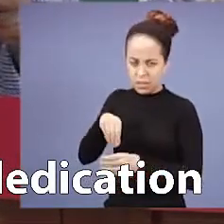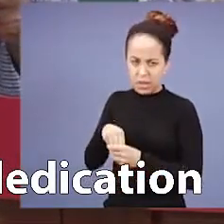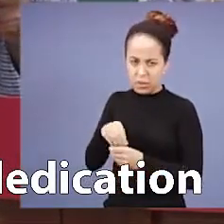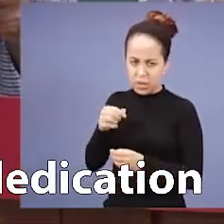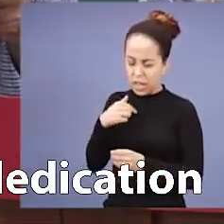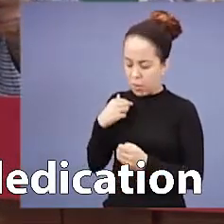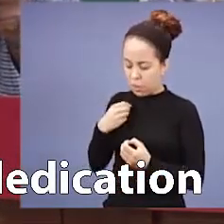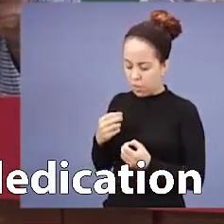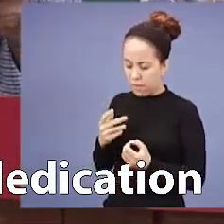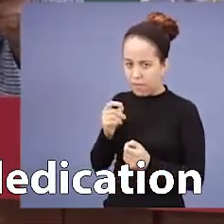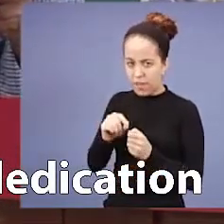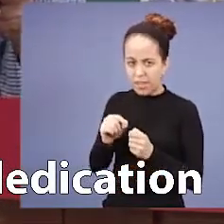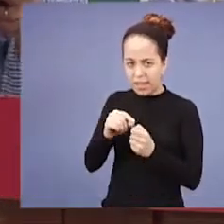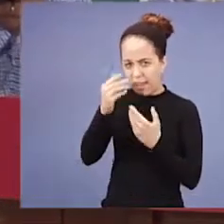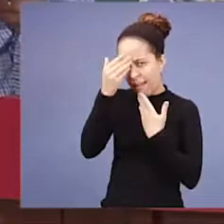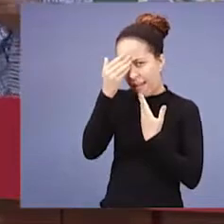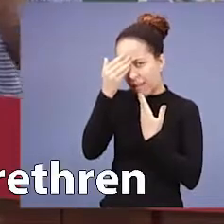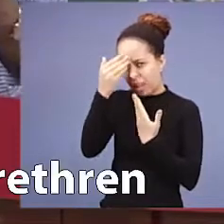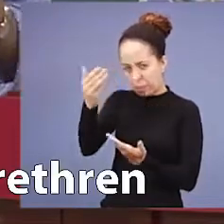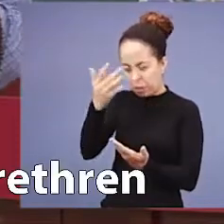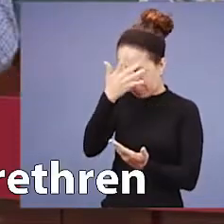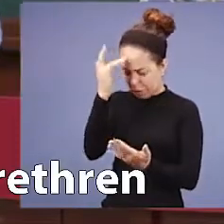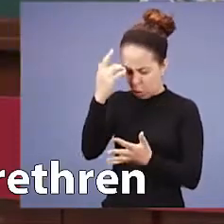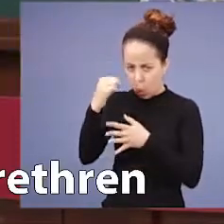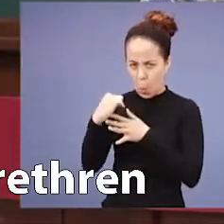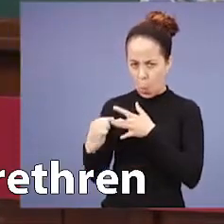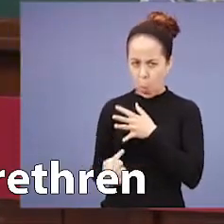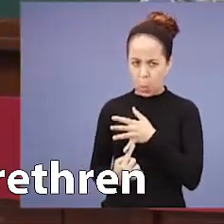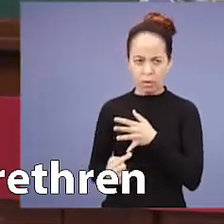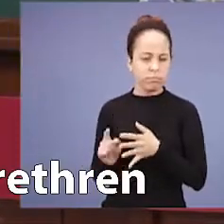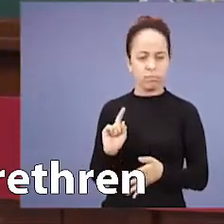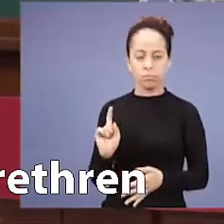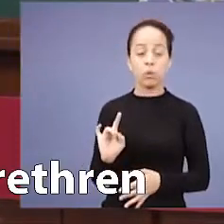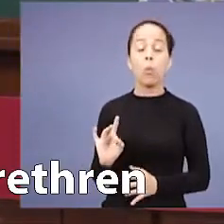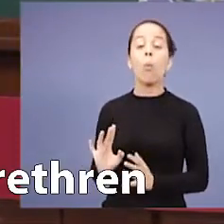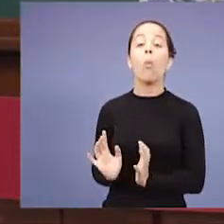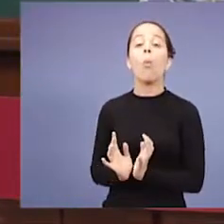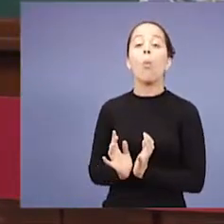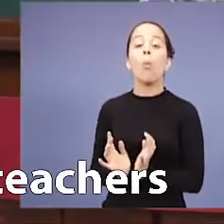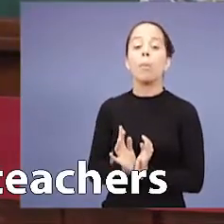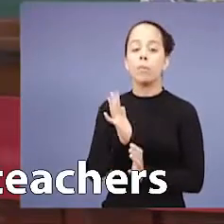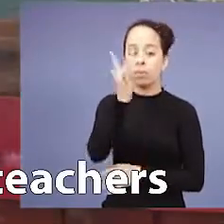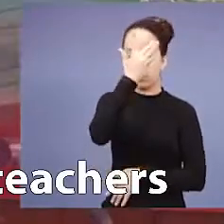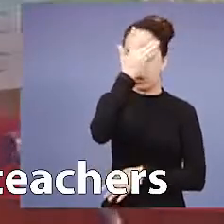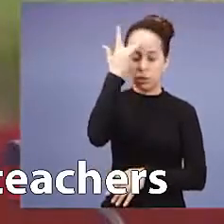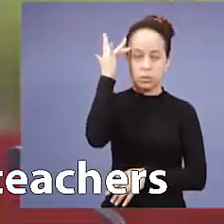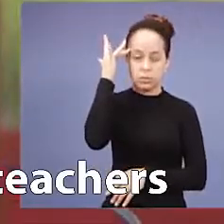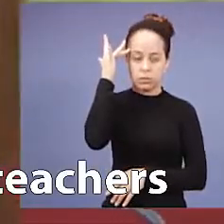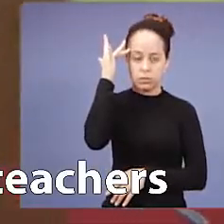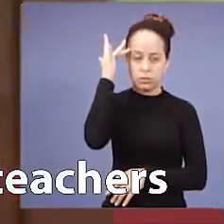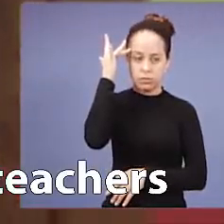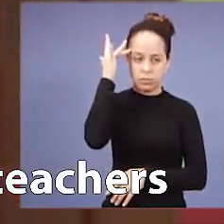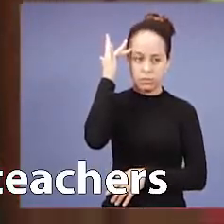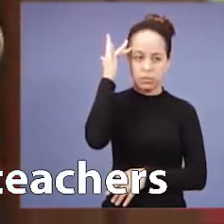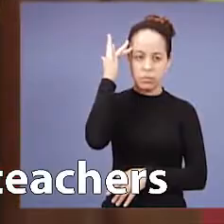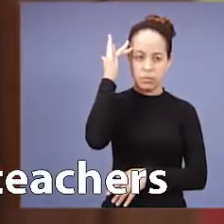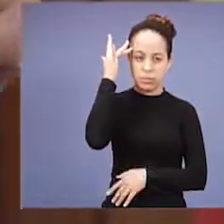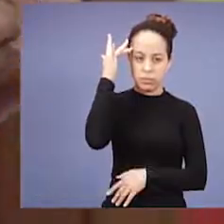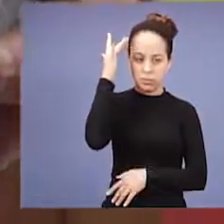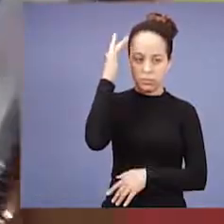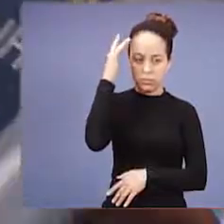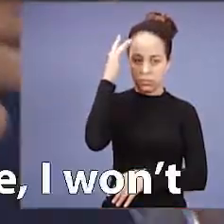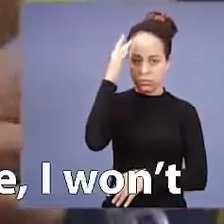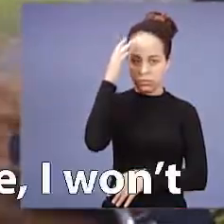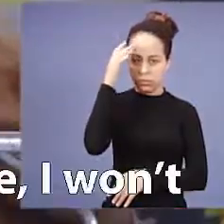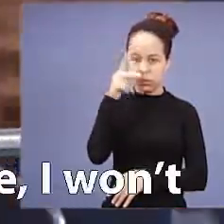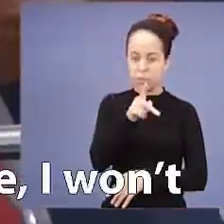dedicação dedicatória mas aqui vai ter o grupo de irmãos que têm estado com os professores seminário